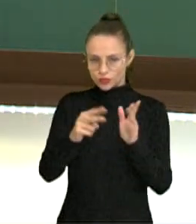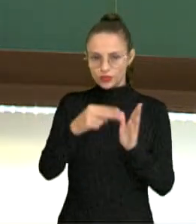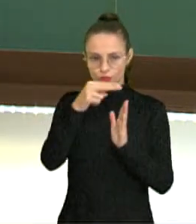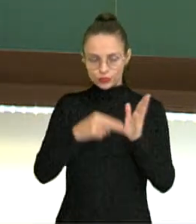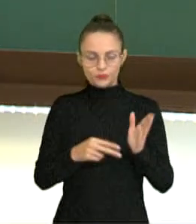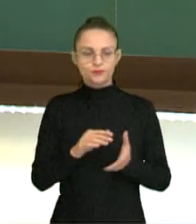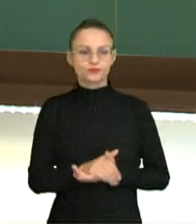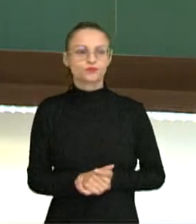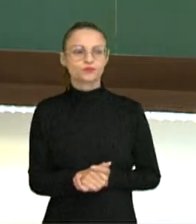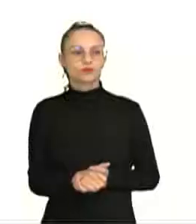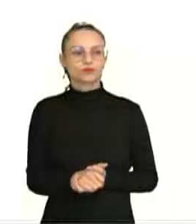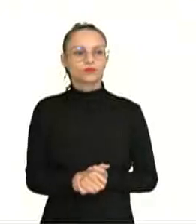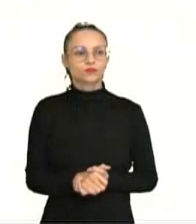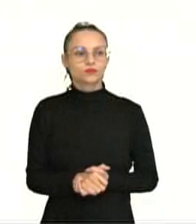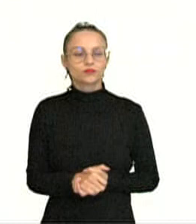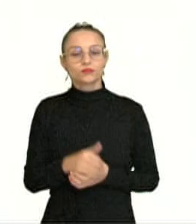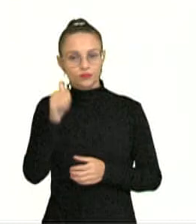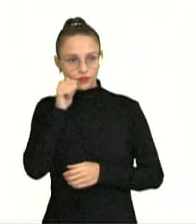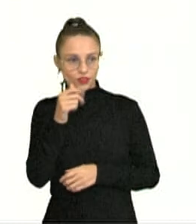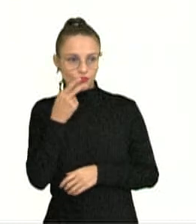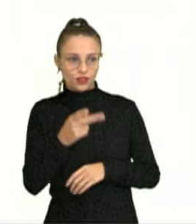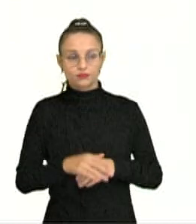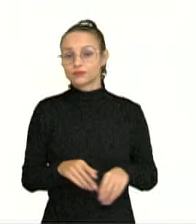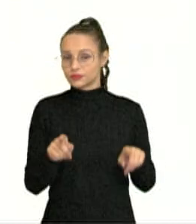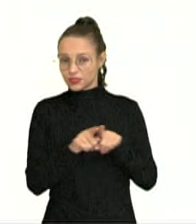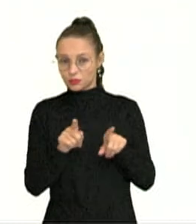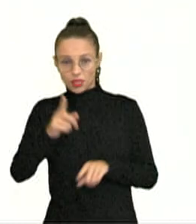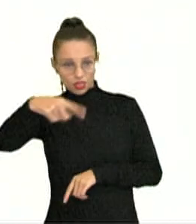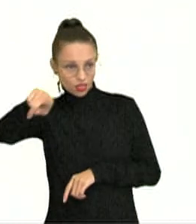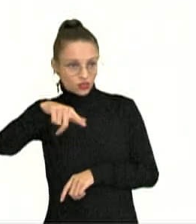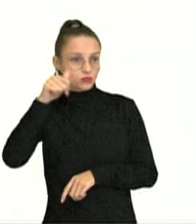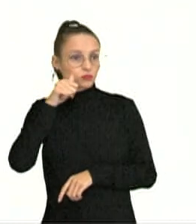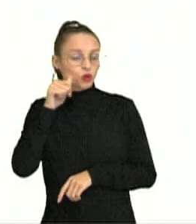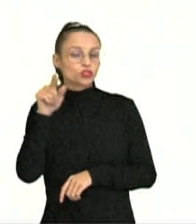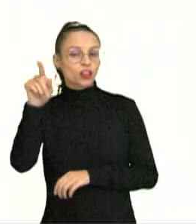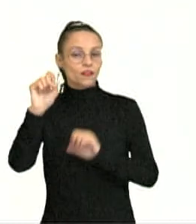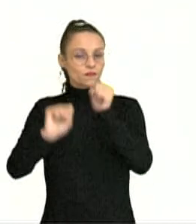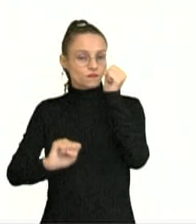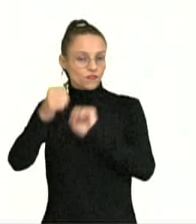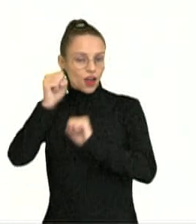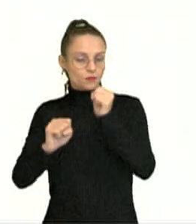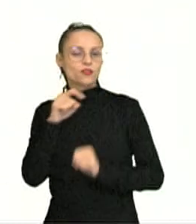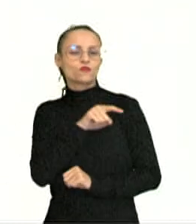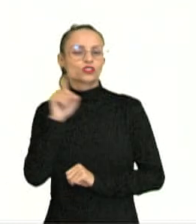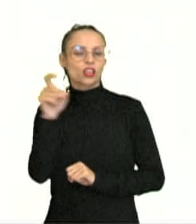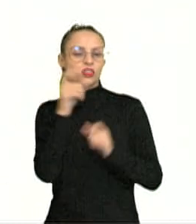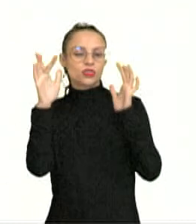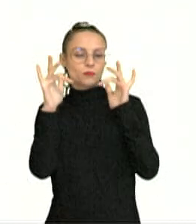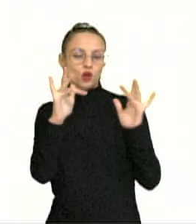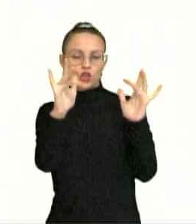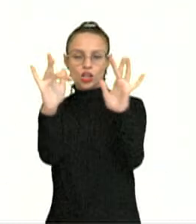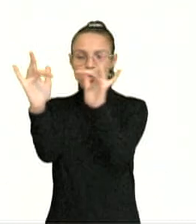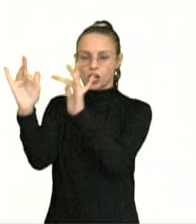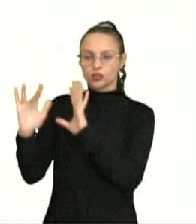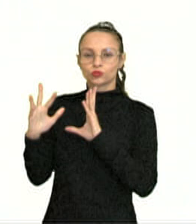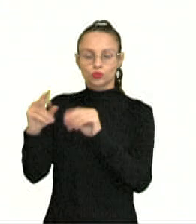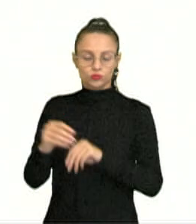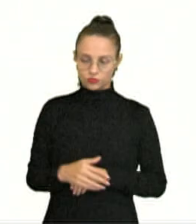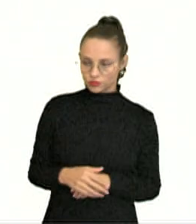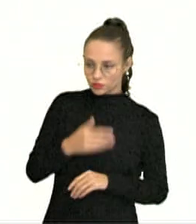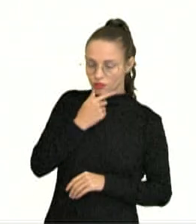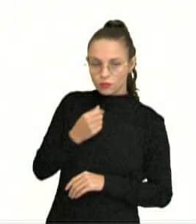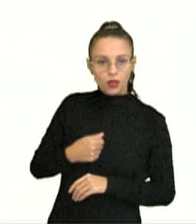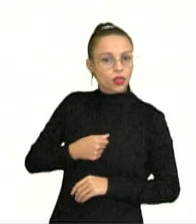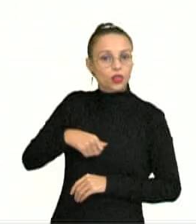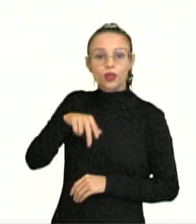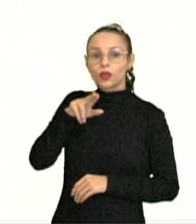Continuando a leitura, Maria, e sem falar nas moças da fábrica de lã que tu namorou todas. Tião,